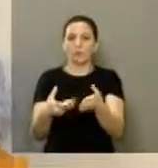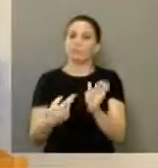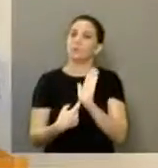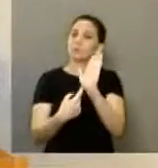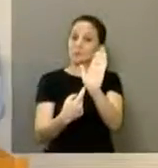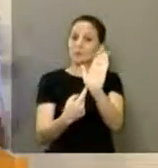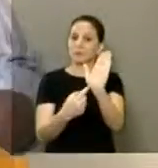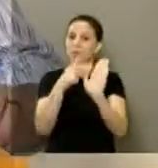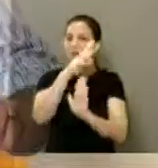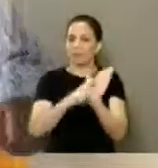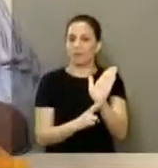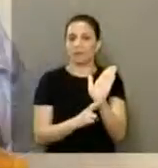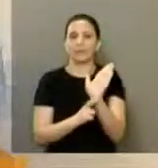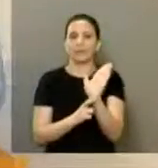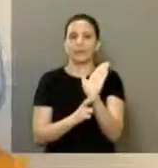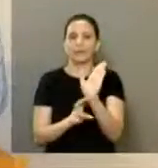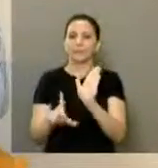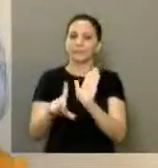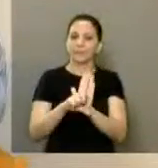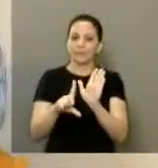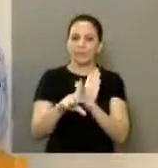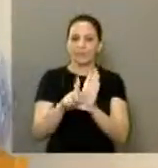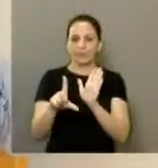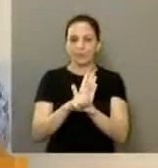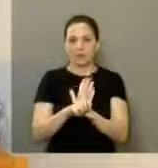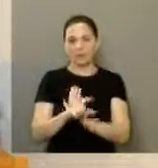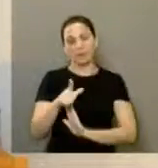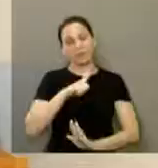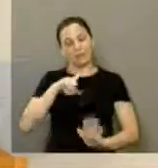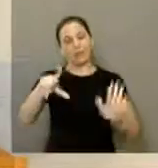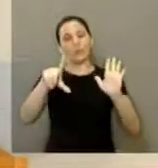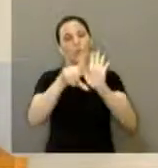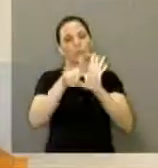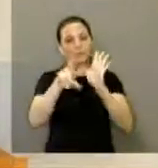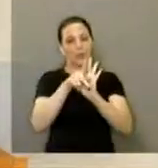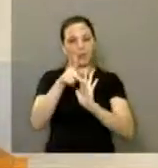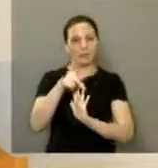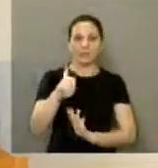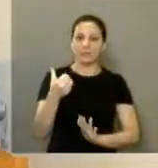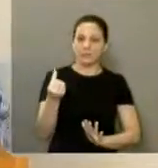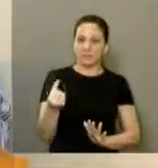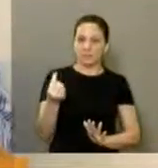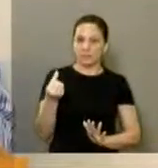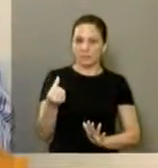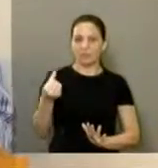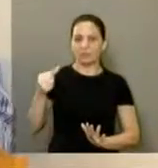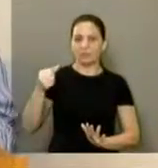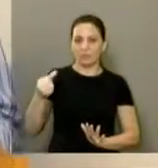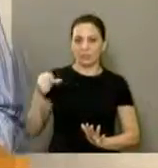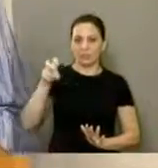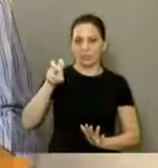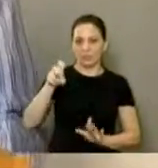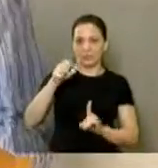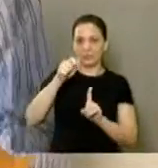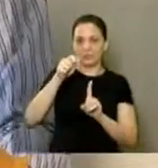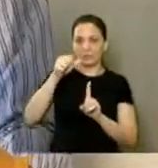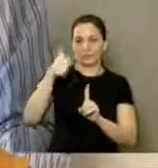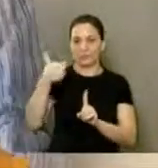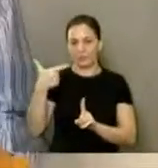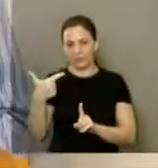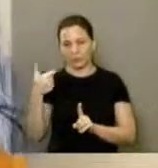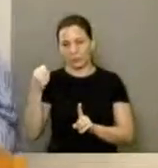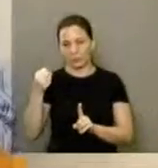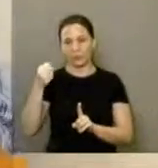certo? E pela lei, existe uma lei, a lei número 6.665, de 28 de dezembro